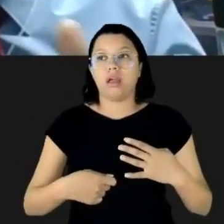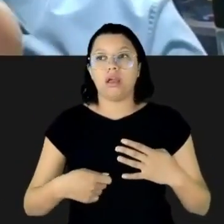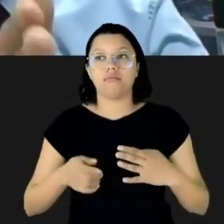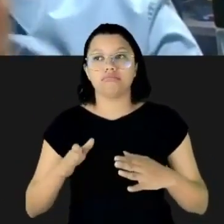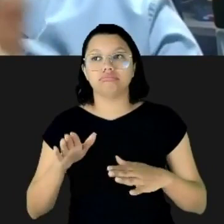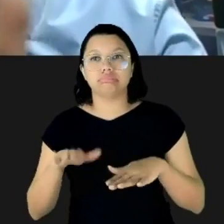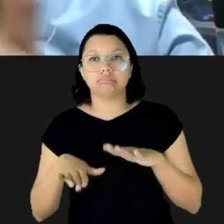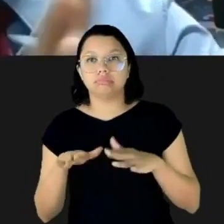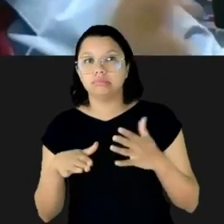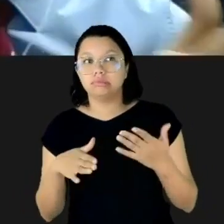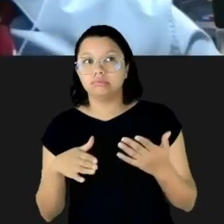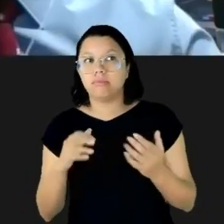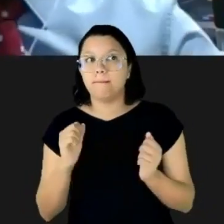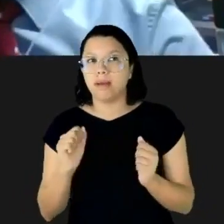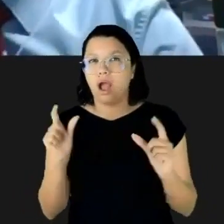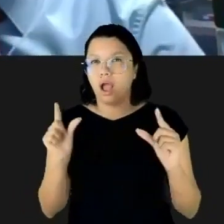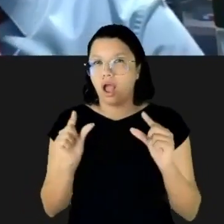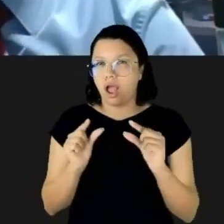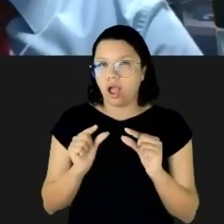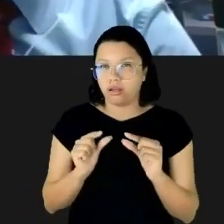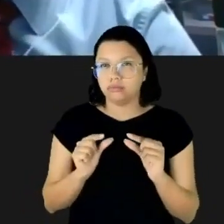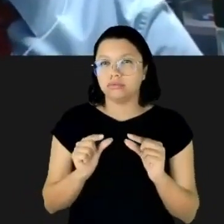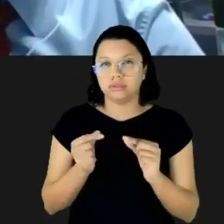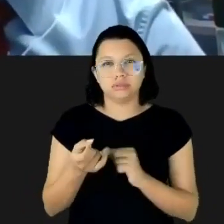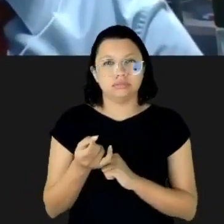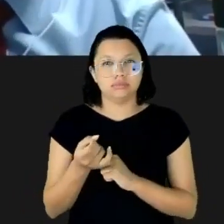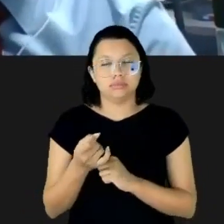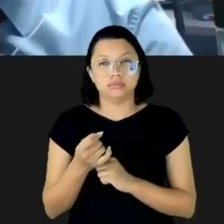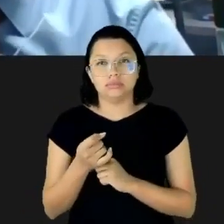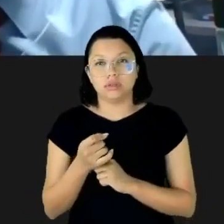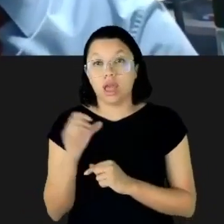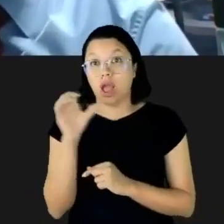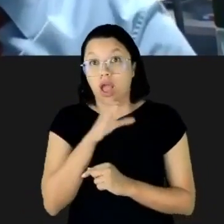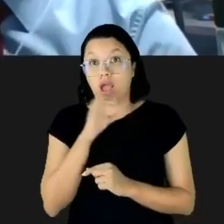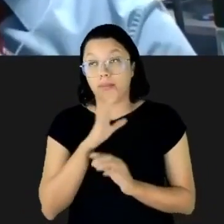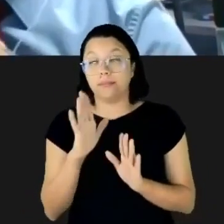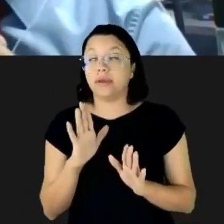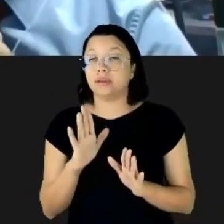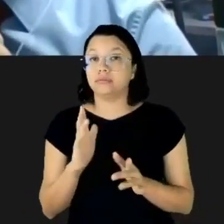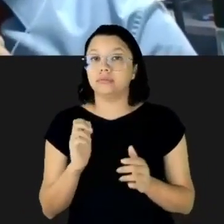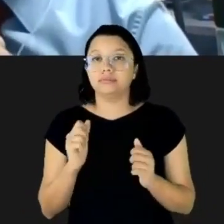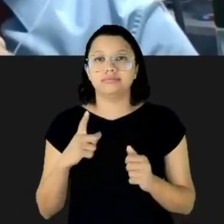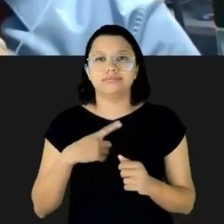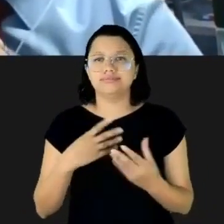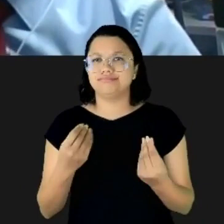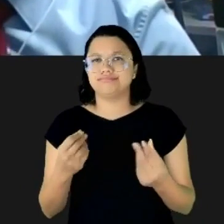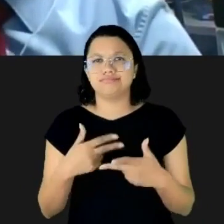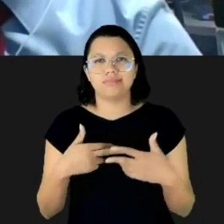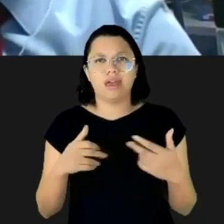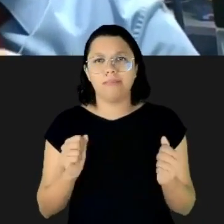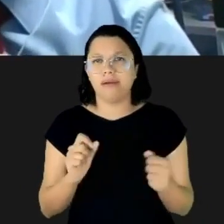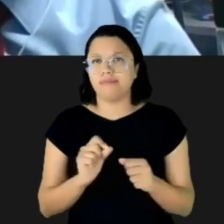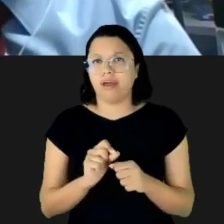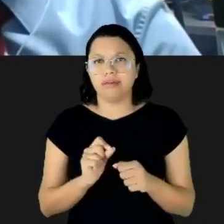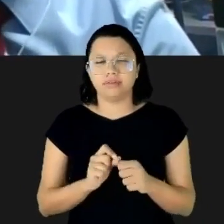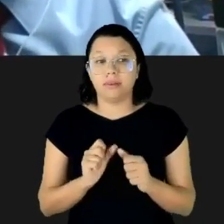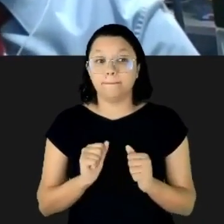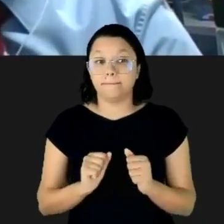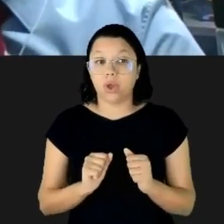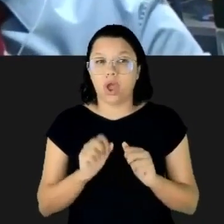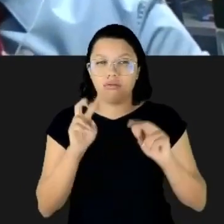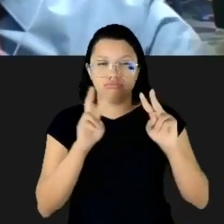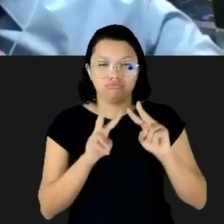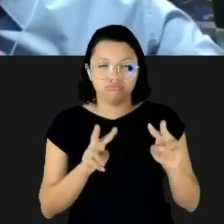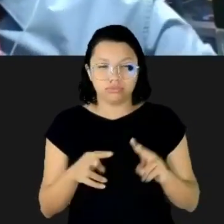talvez você possa diminuir esse ritmo tem muita coisa com que você pode fazer uma triagem